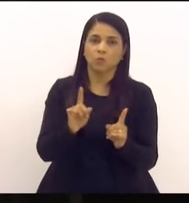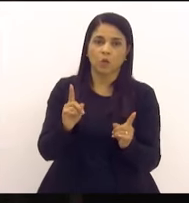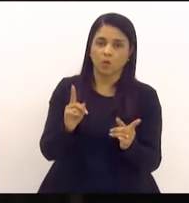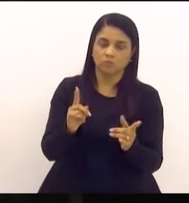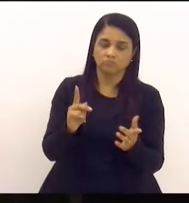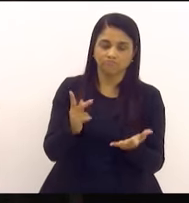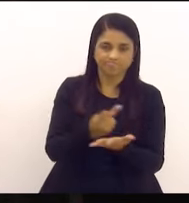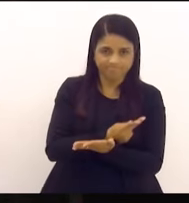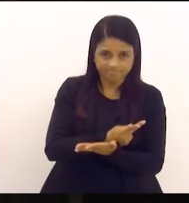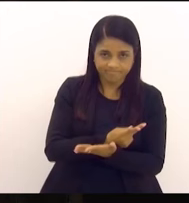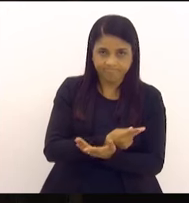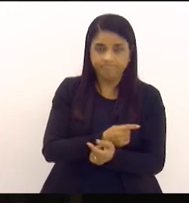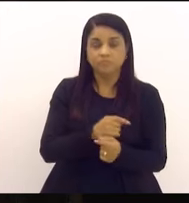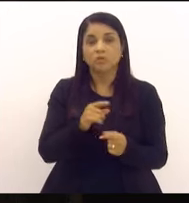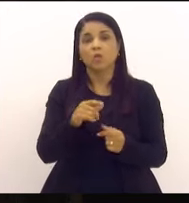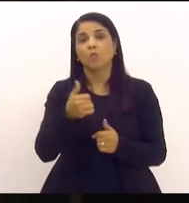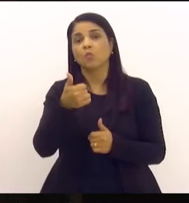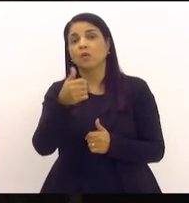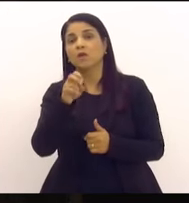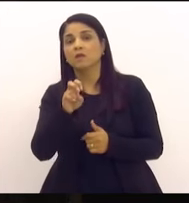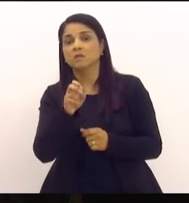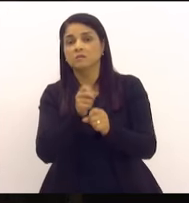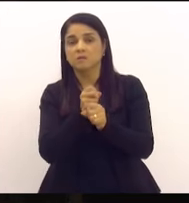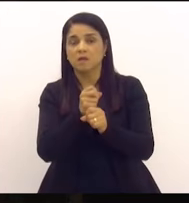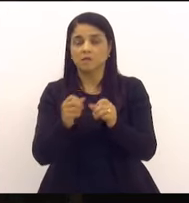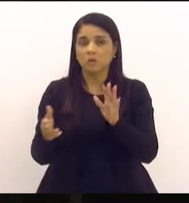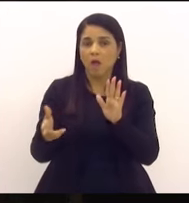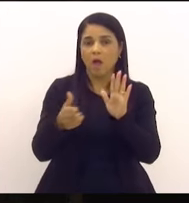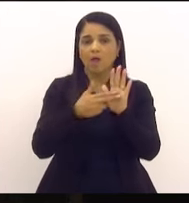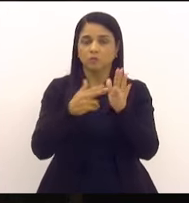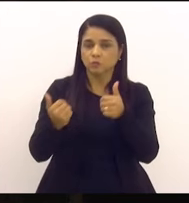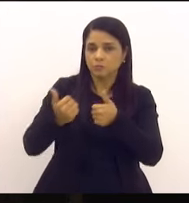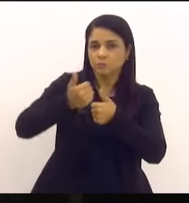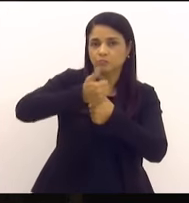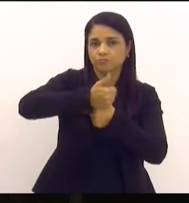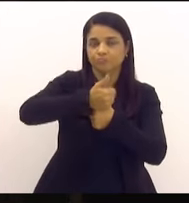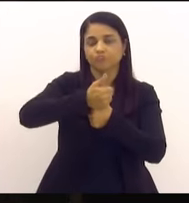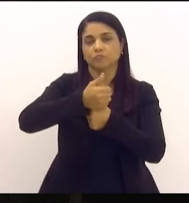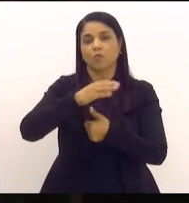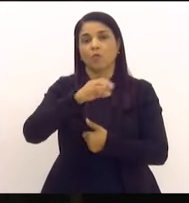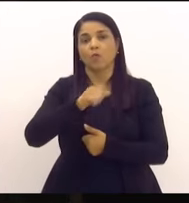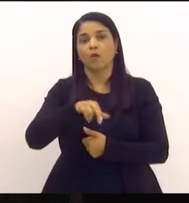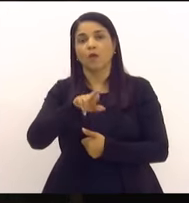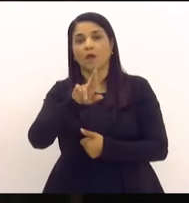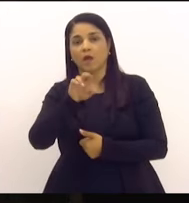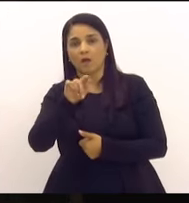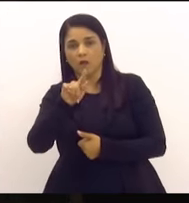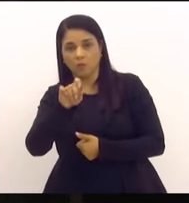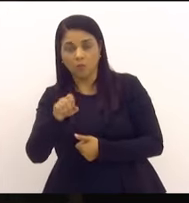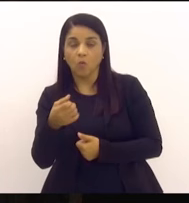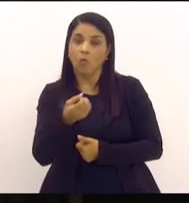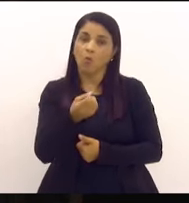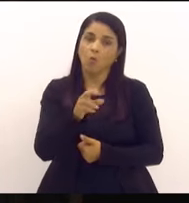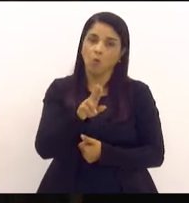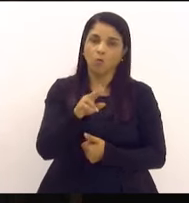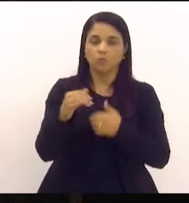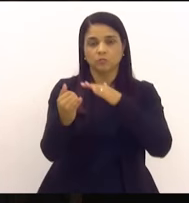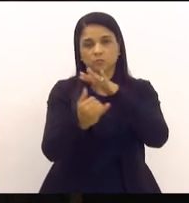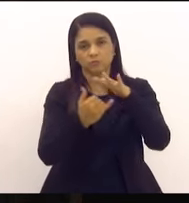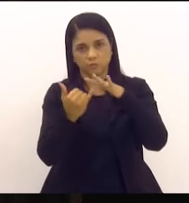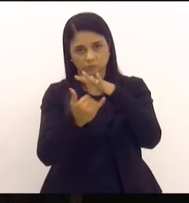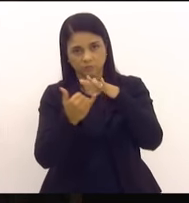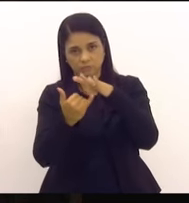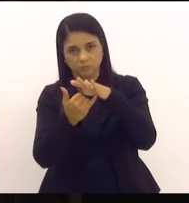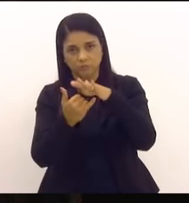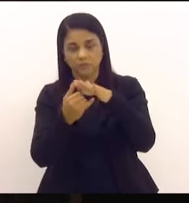assumir com 15 anos no cargo ou na instituição. Me parece óbvio que existe aqui